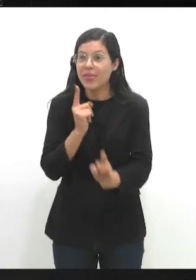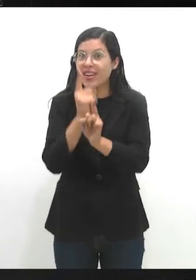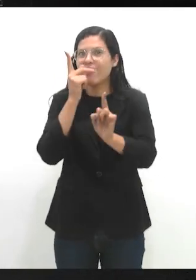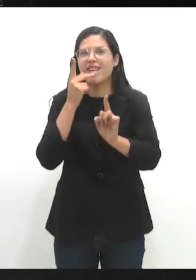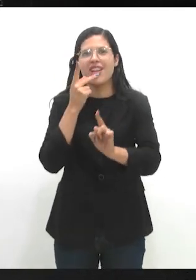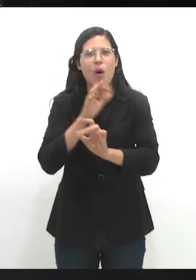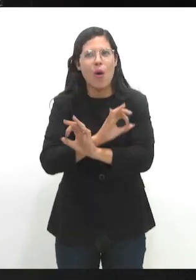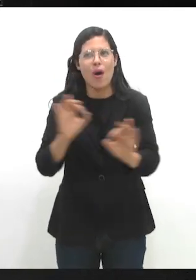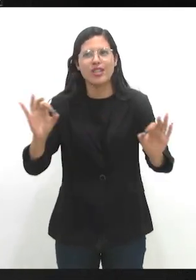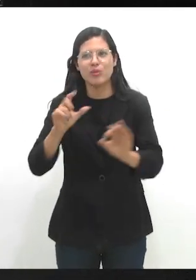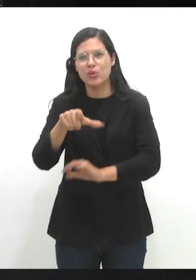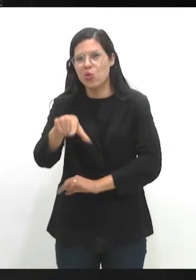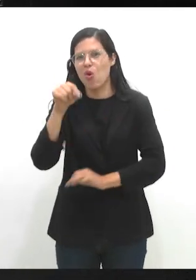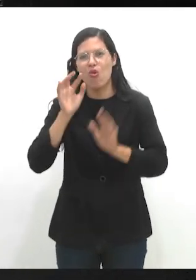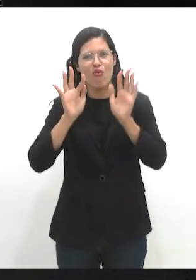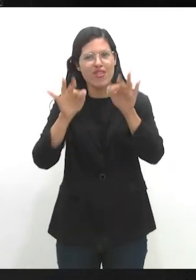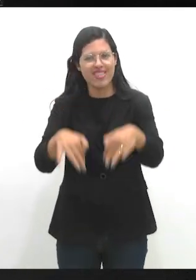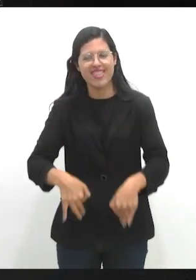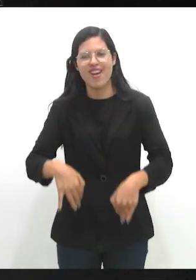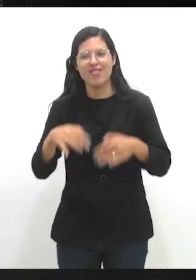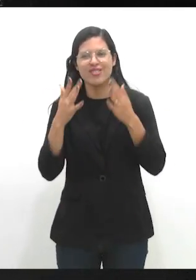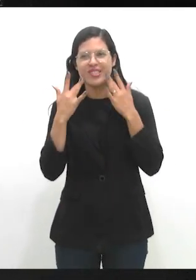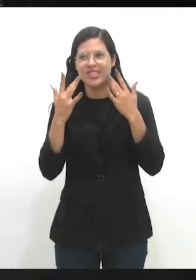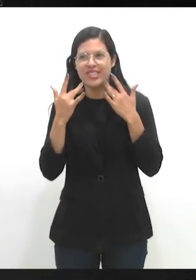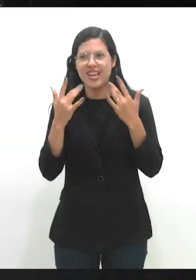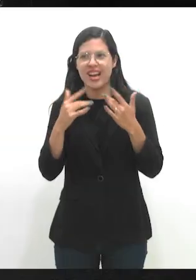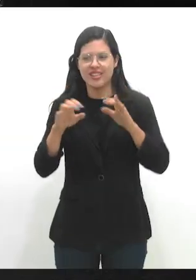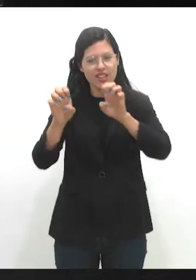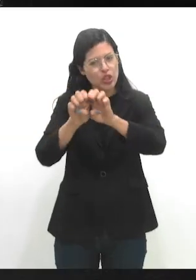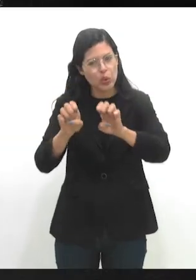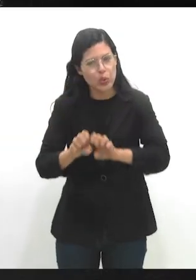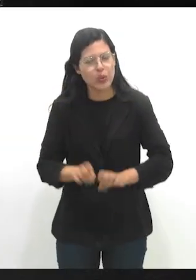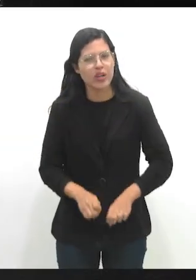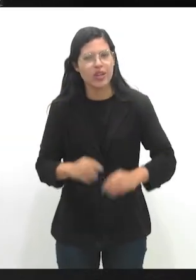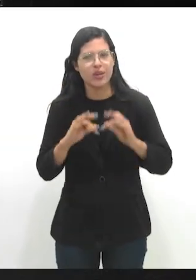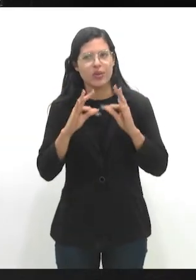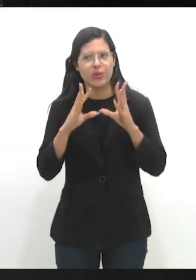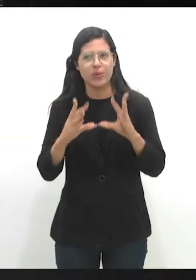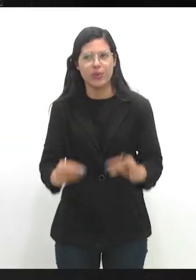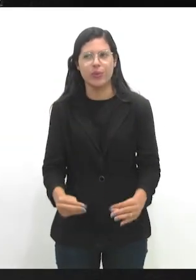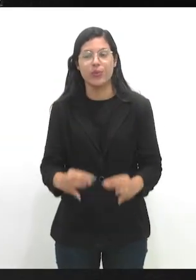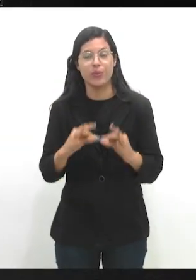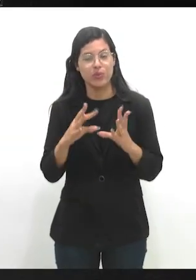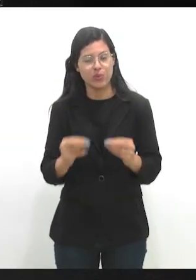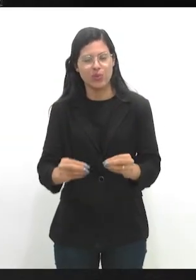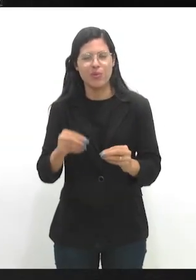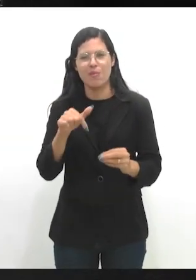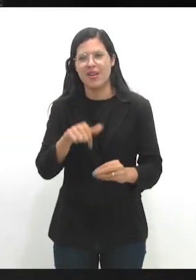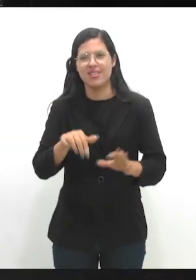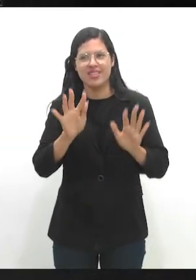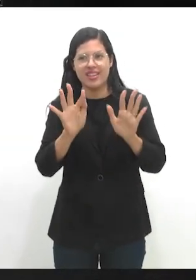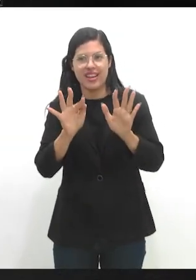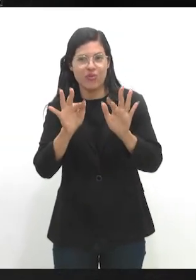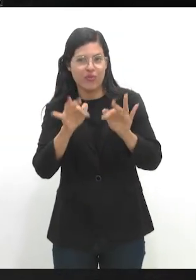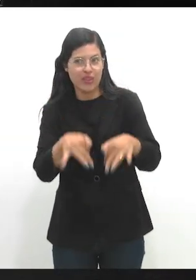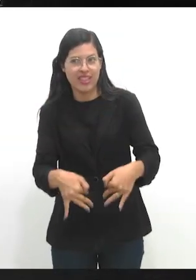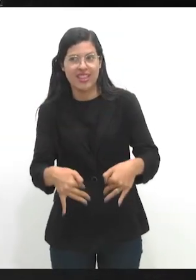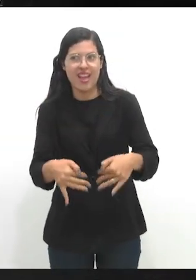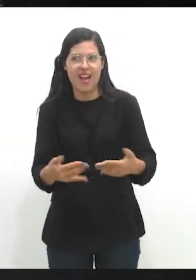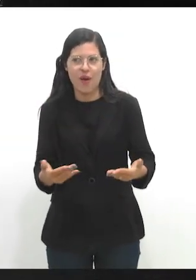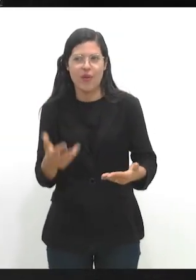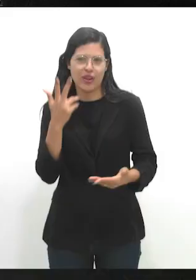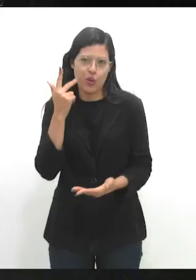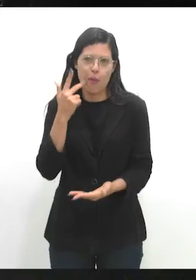esse é o final da peça. Aí eu puxou o resto todo, aí eu estruturei tudo para chegar nessa conclusão que normalmente estaria